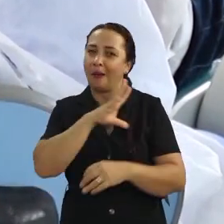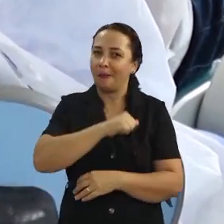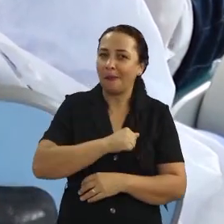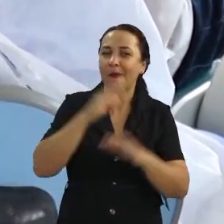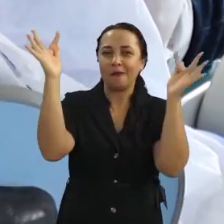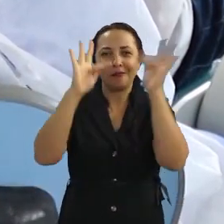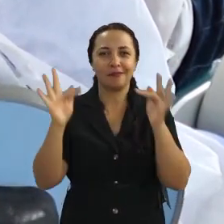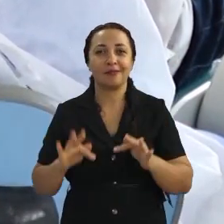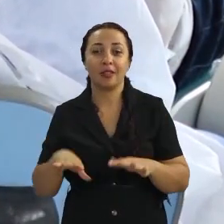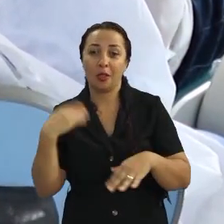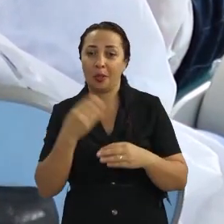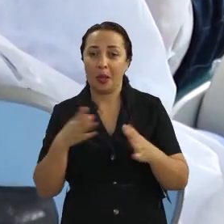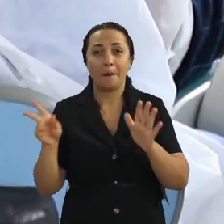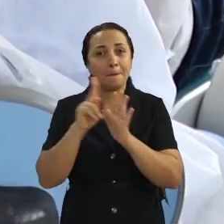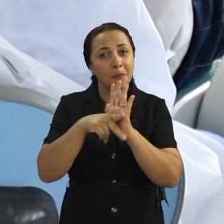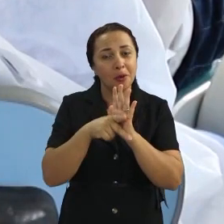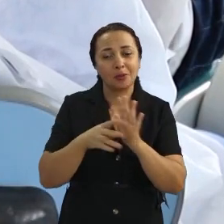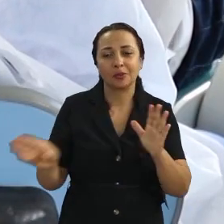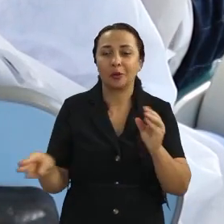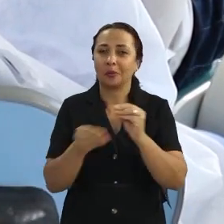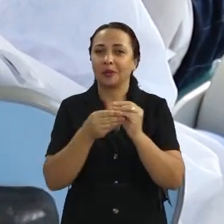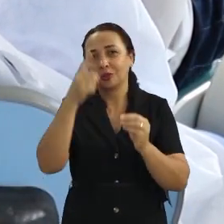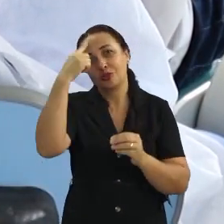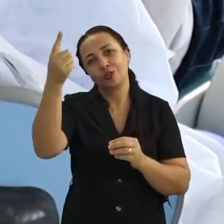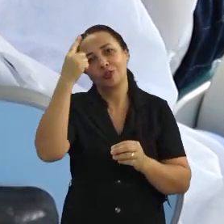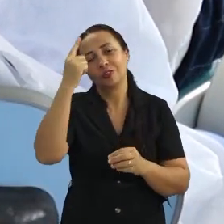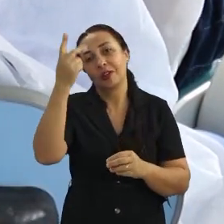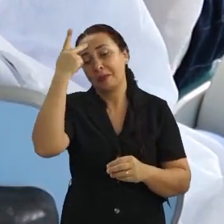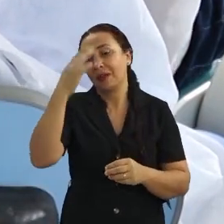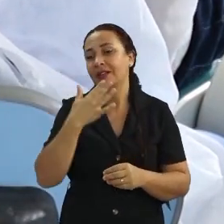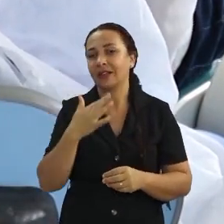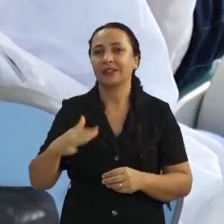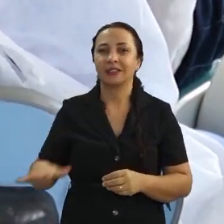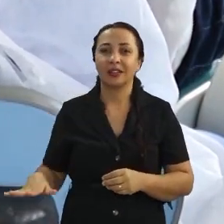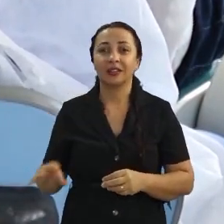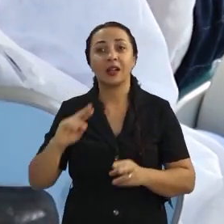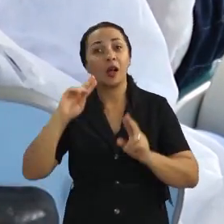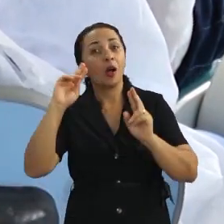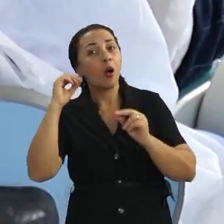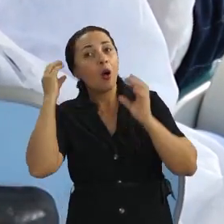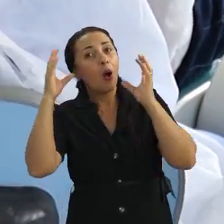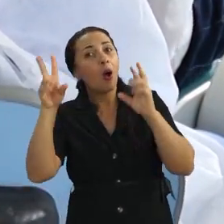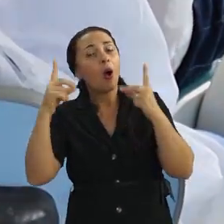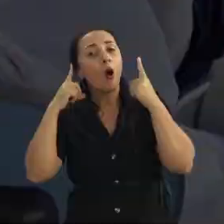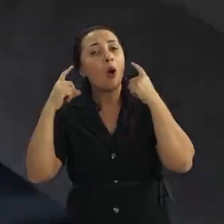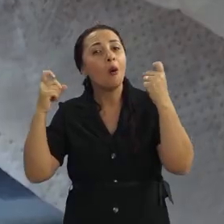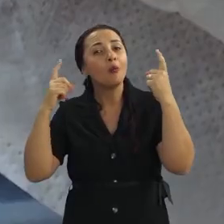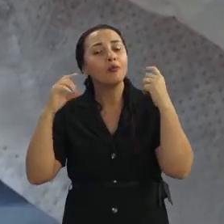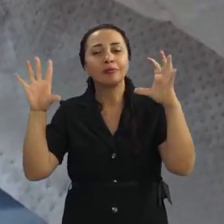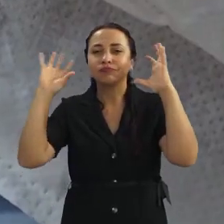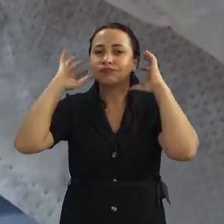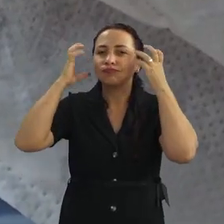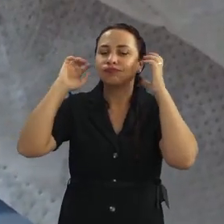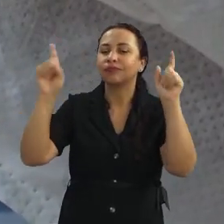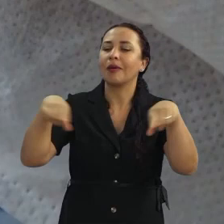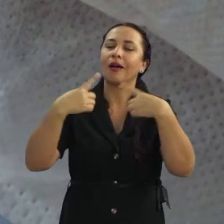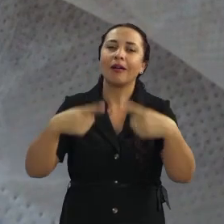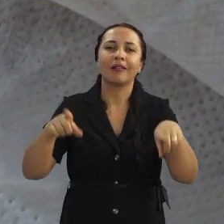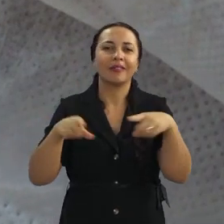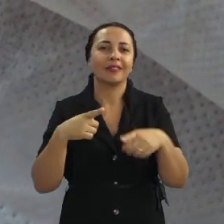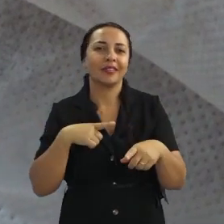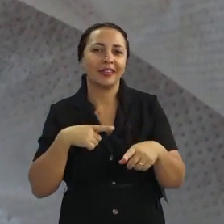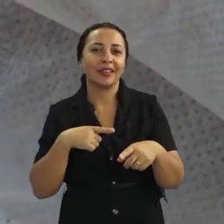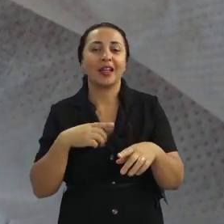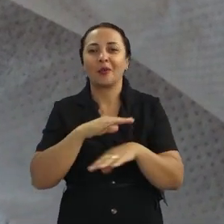e aí com esse projeto nós incorporamos algo que é dia a dia para que a criança ouça a música e ela